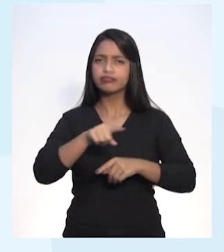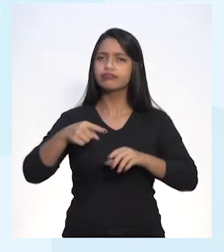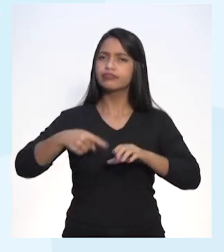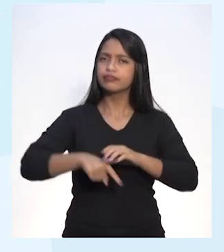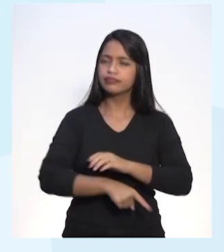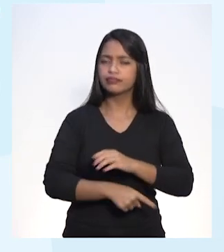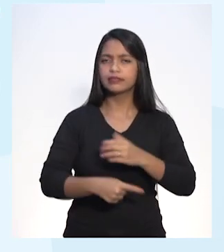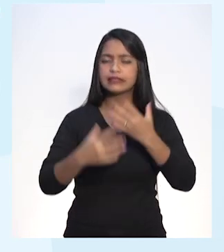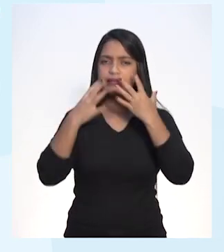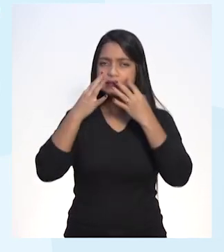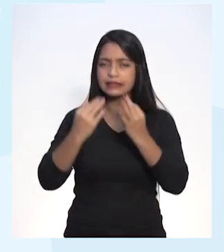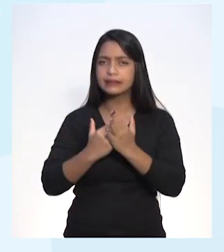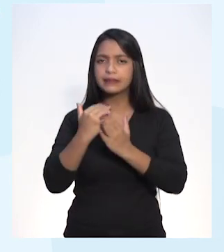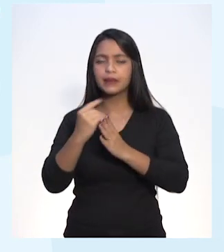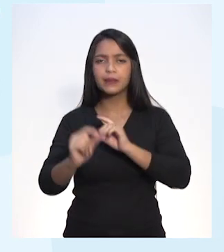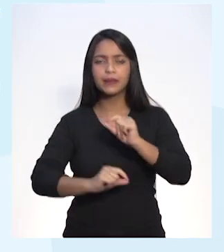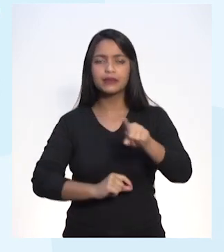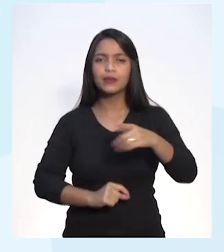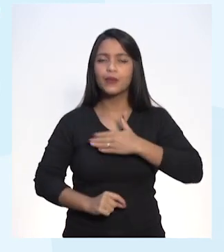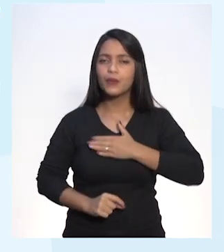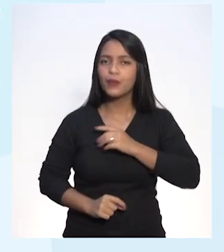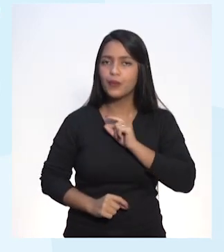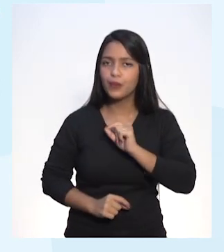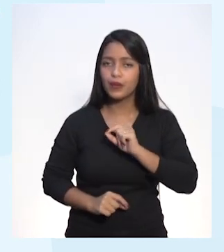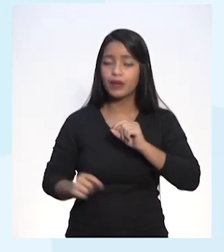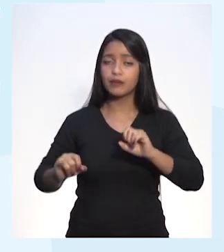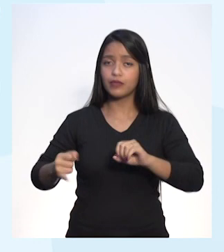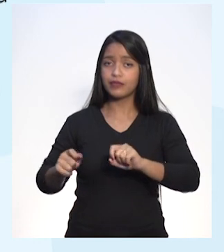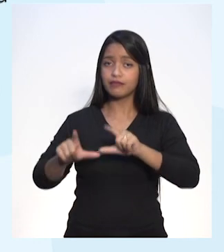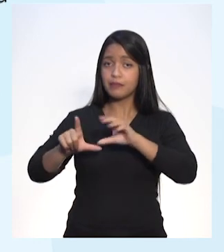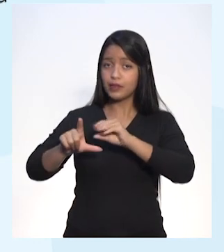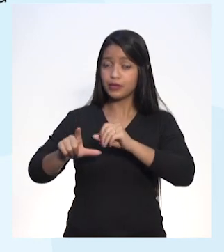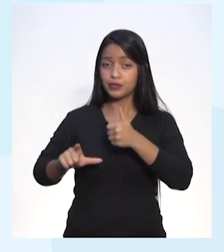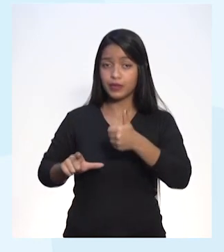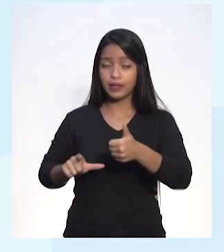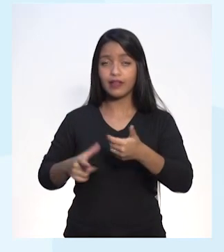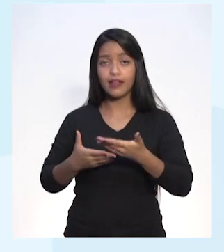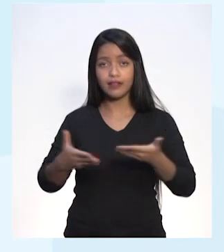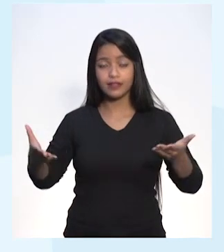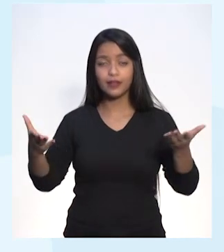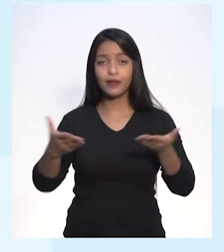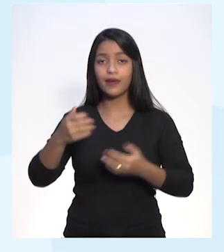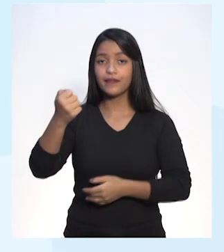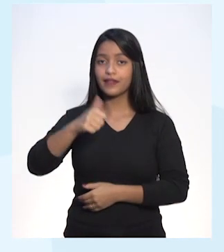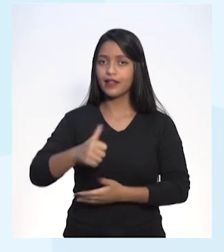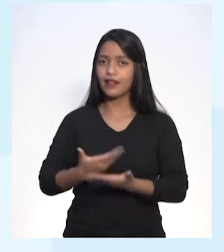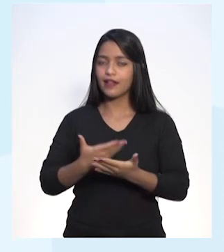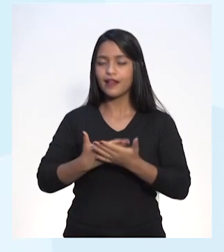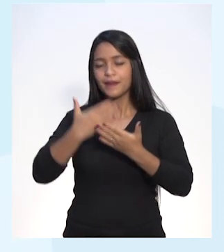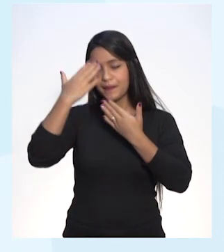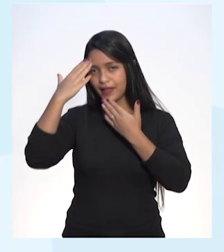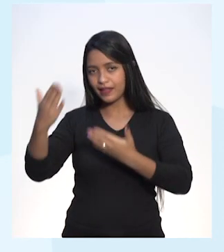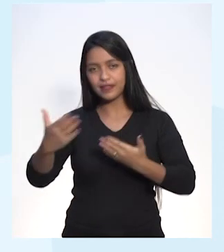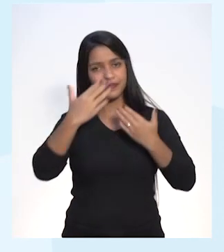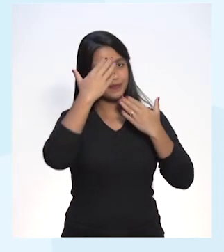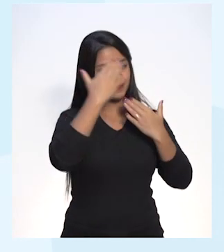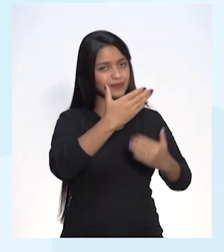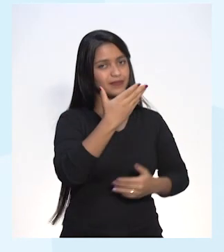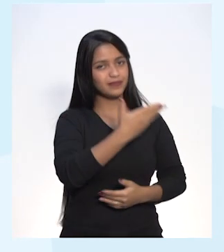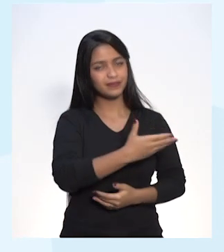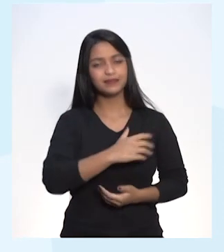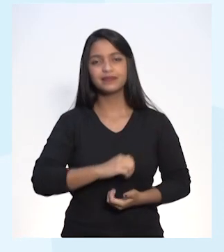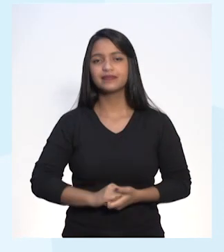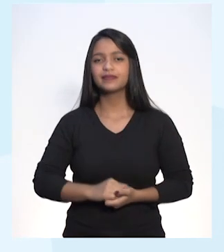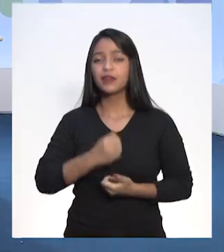Fizemos aí a leitura dos textos, tá? Tanto da crônica quanto do prólogo. Fizemos uma análise rápida e uma comparação dos